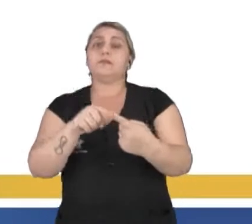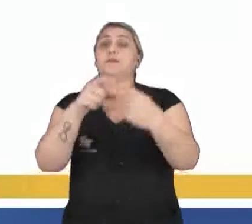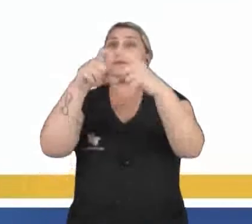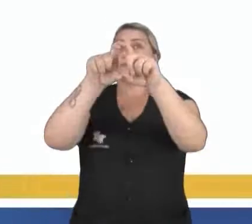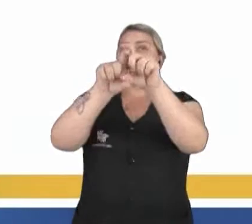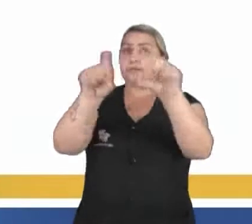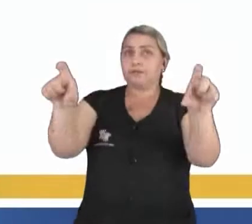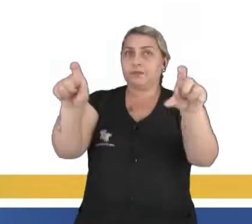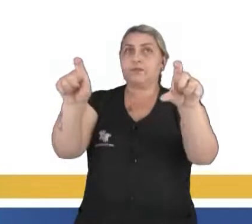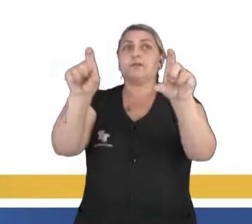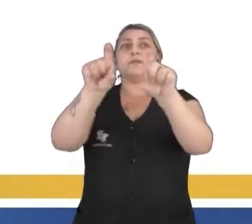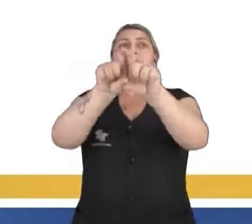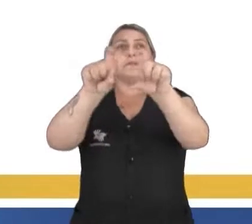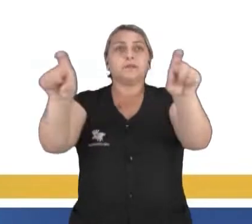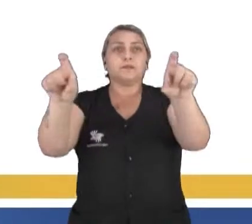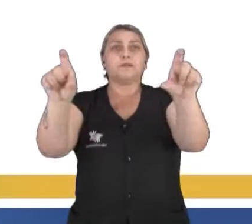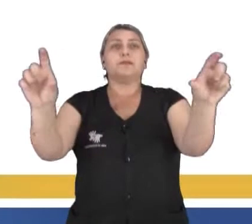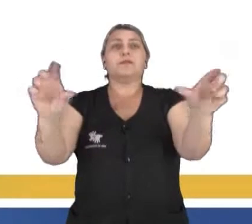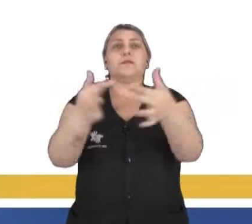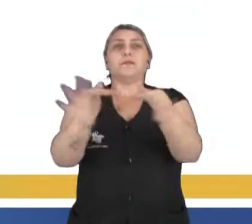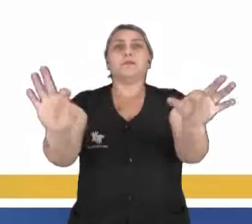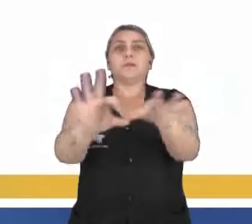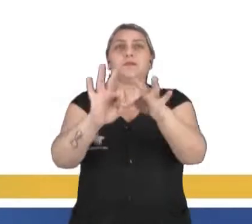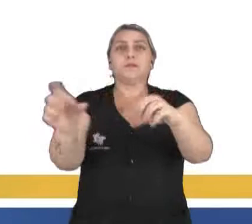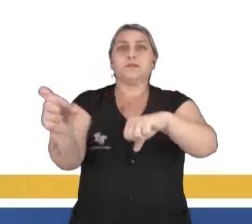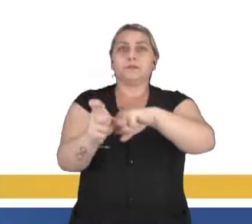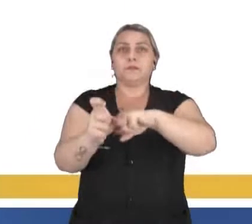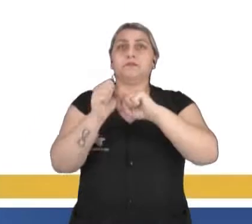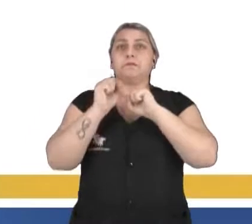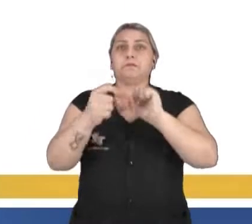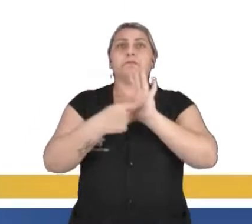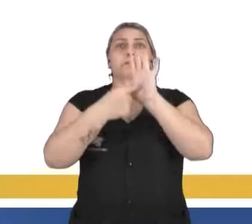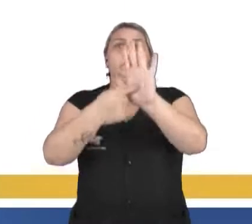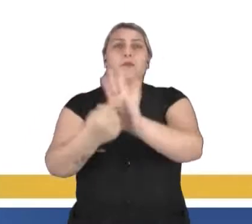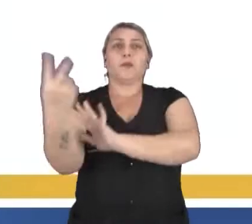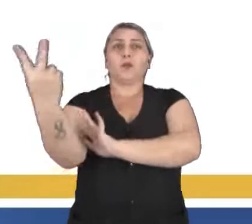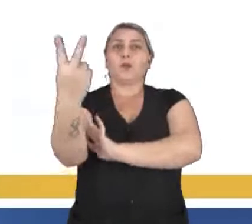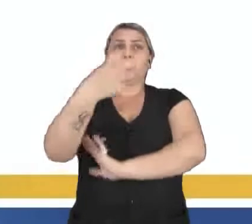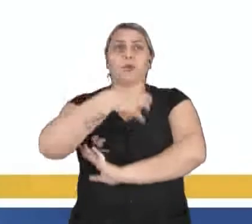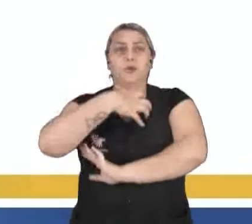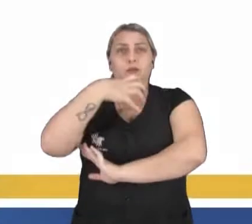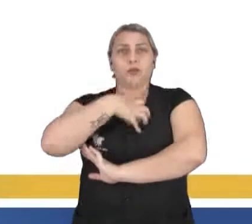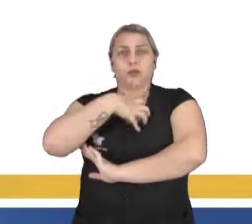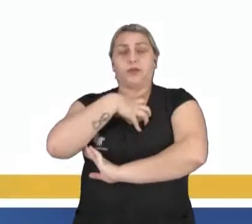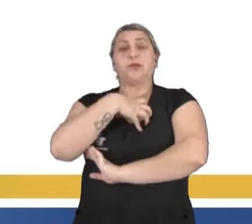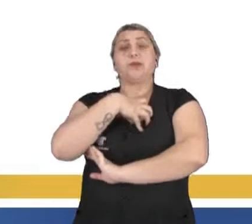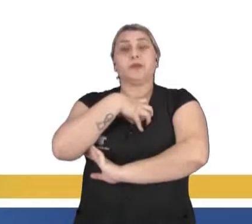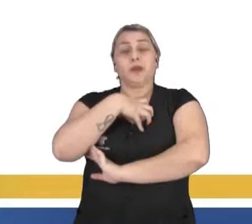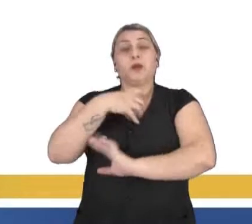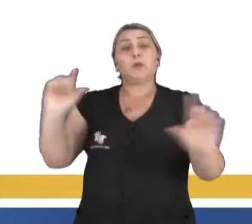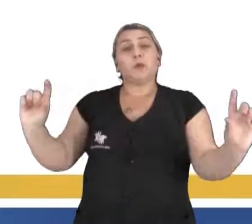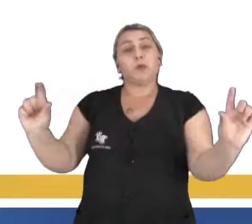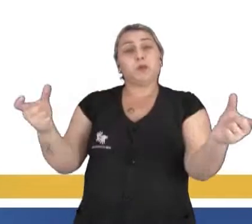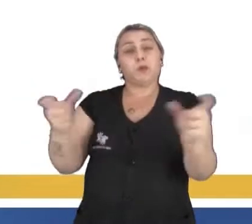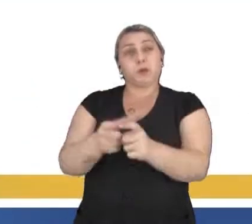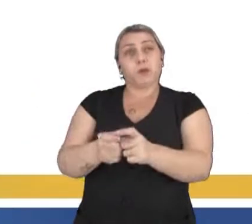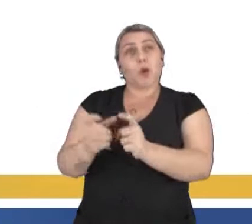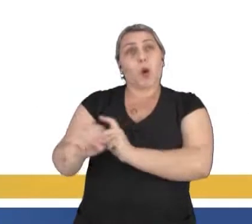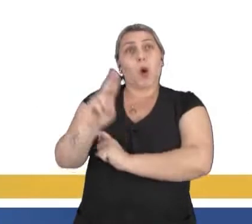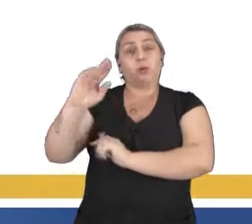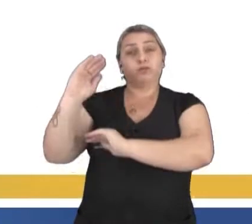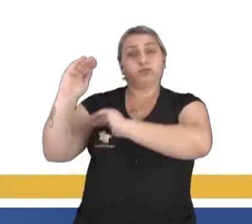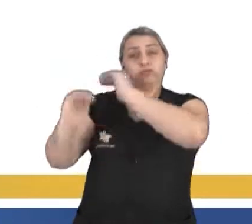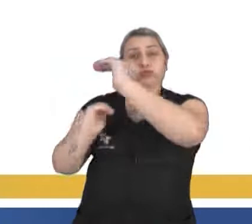no enunciado, as orações subordinadas substantivas podem apresentar-se em 2 formas, reduzidas